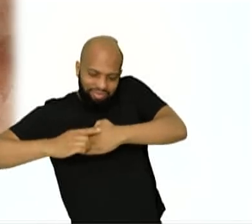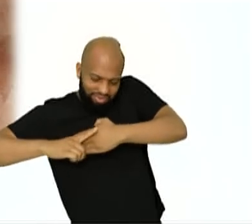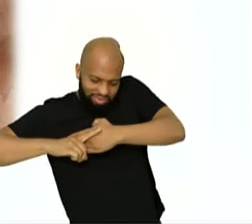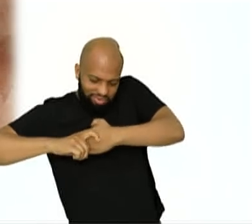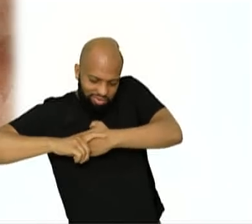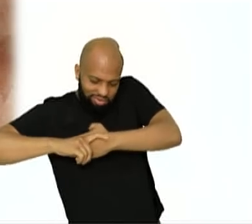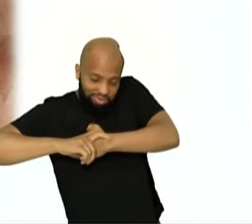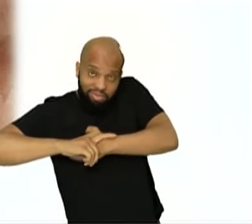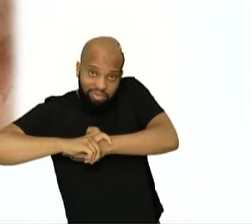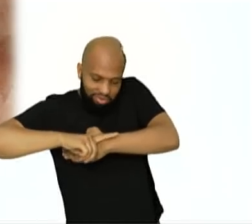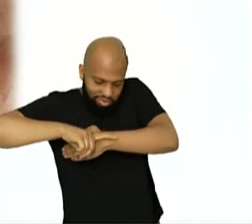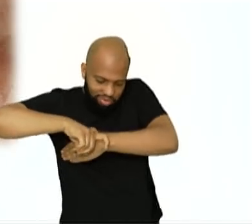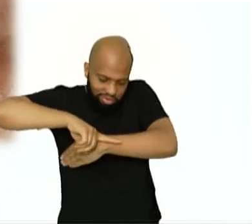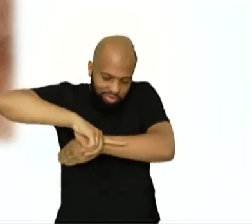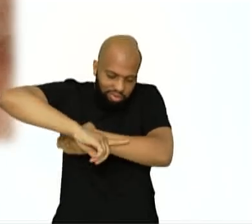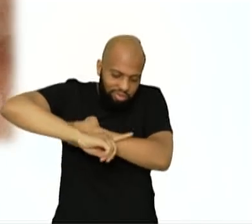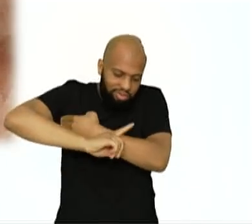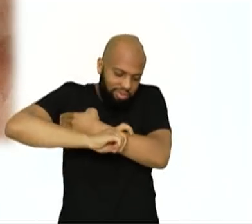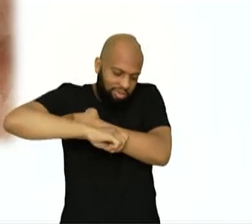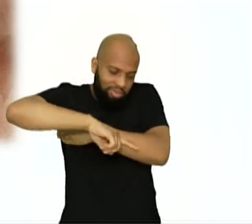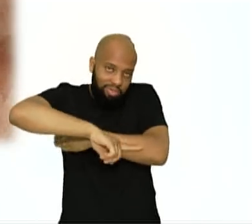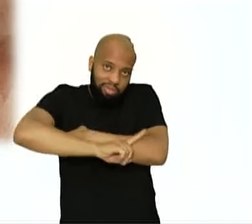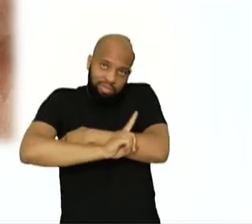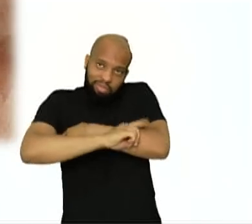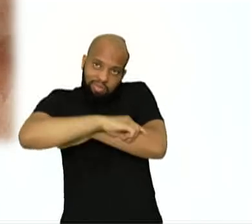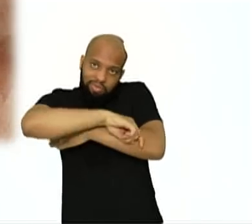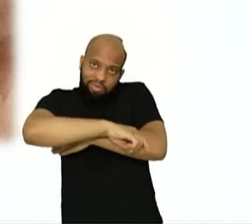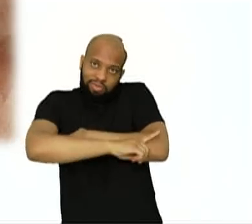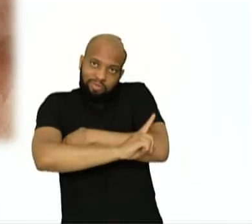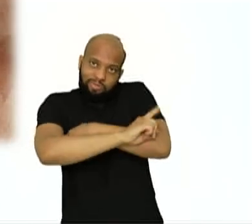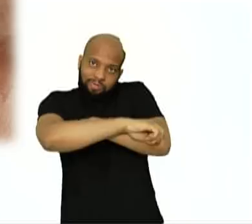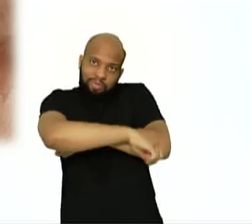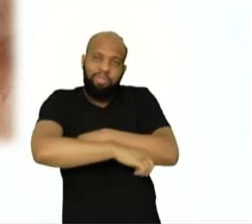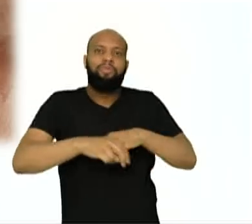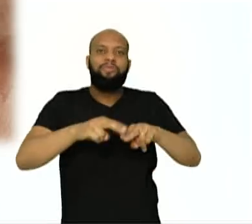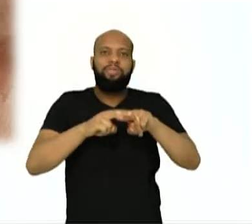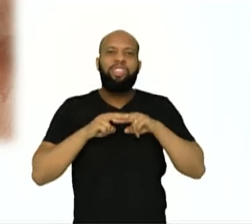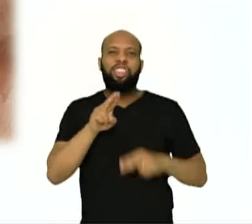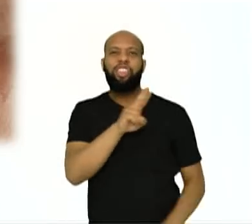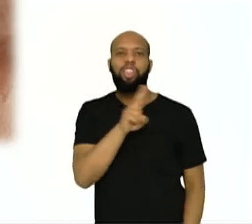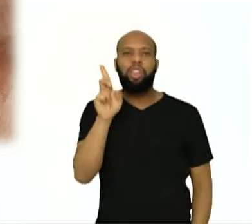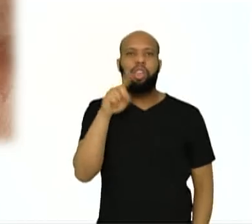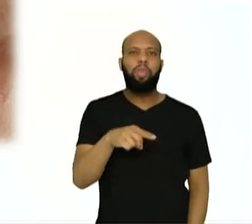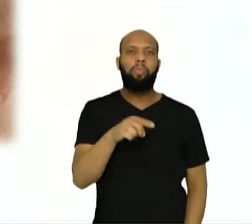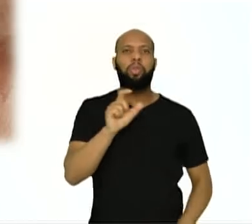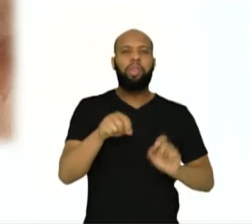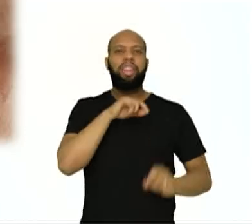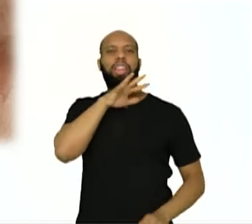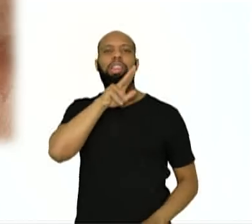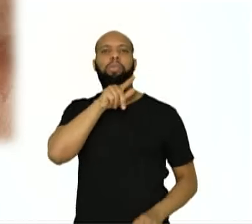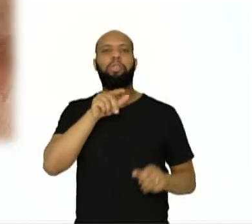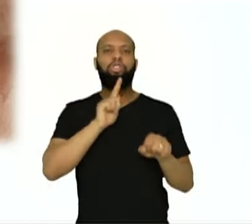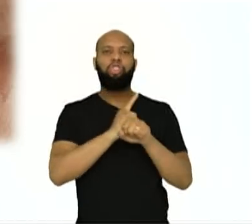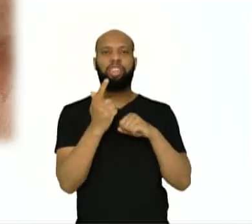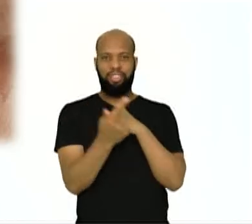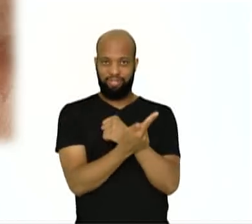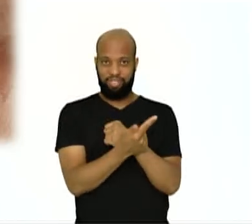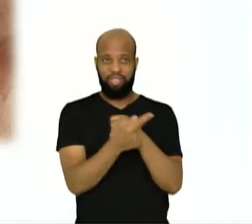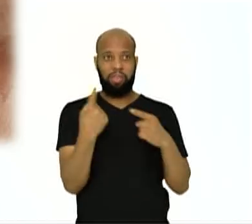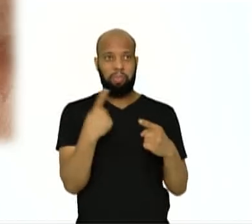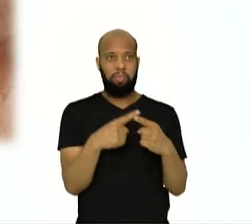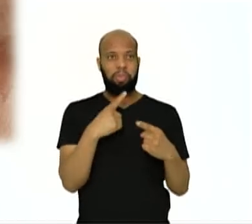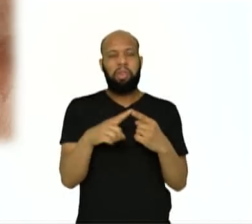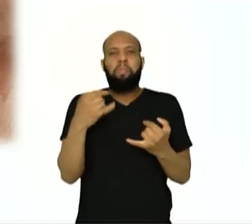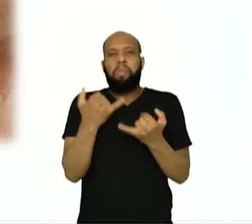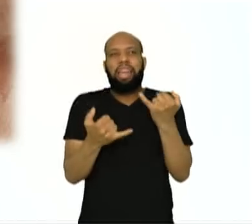abrem túneis, e esses túneis eles vão se inflamando. Por isso é bicho geográfico. Geográfico de geografia, porque na